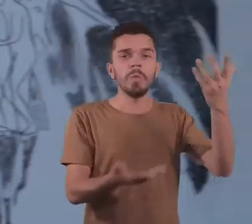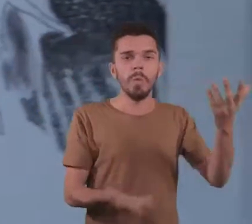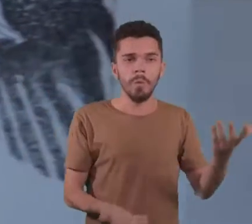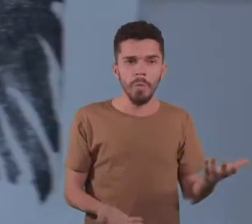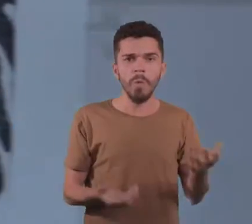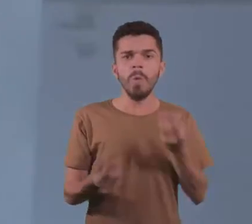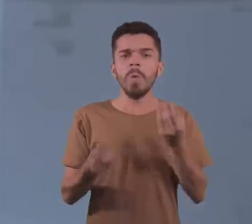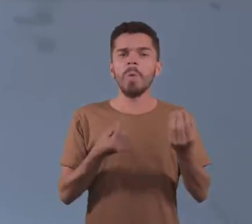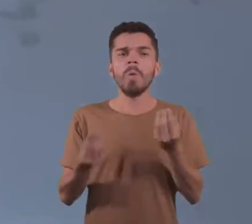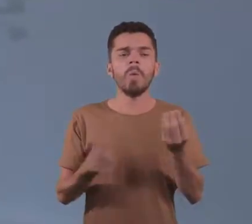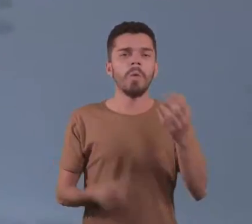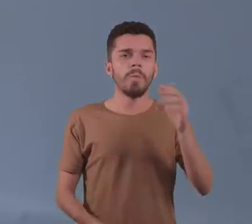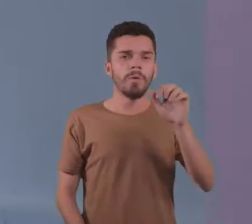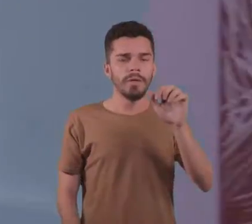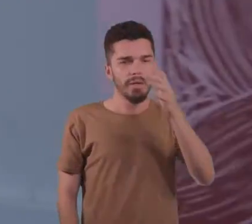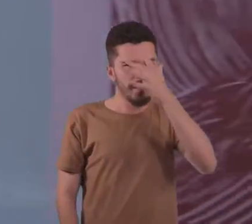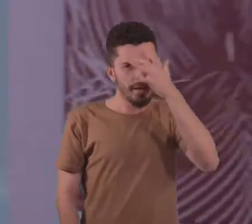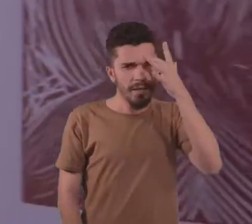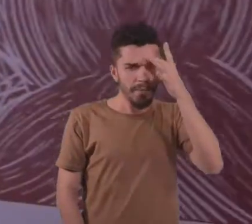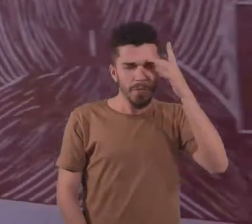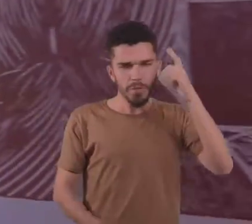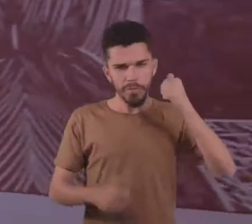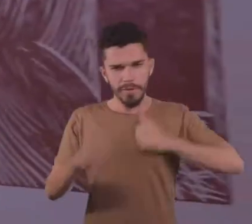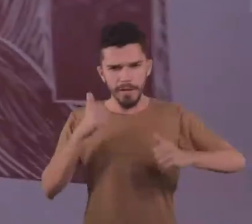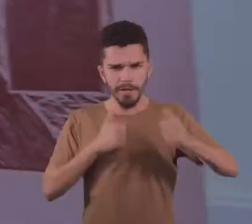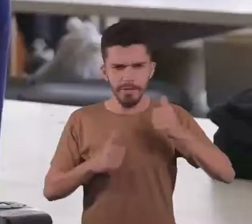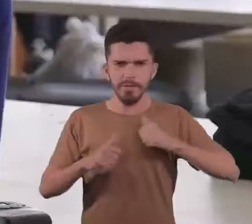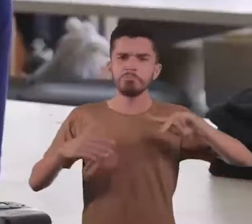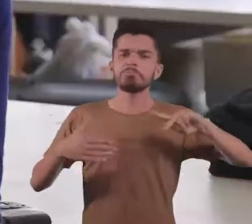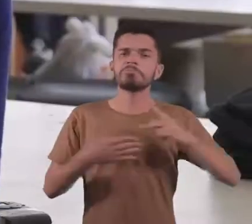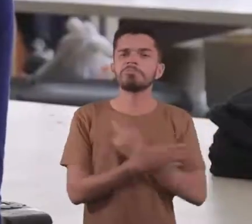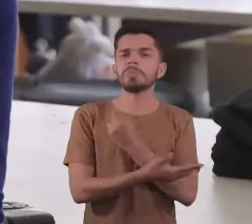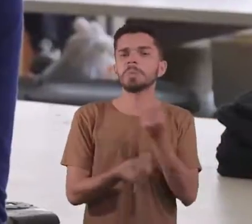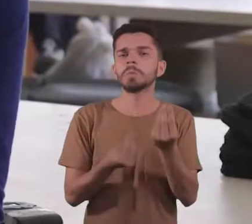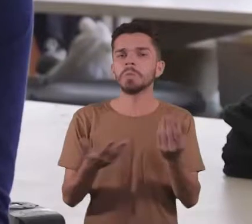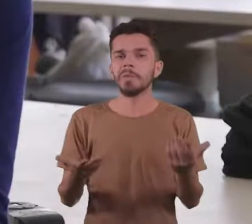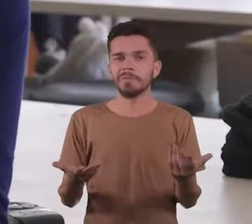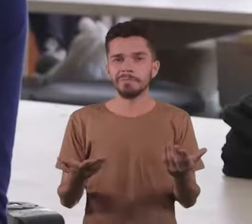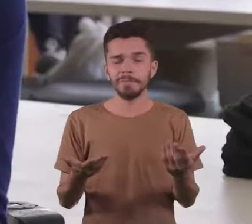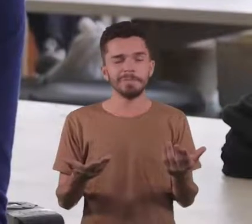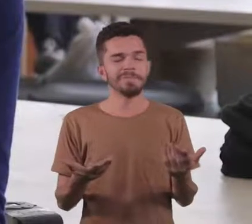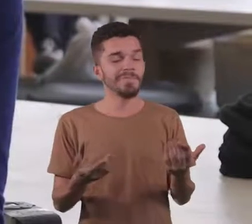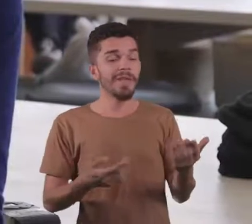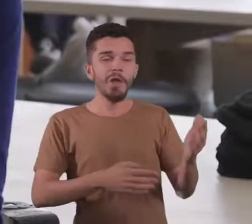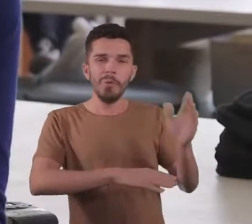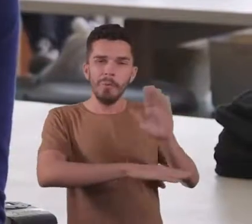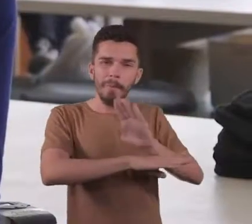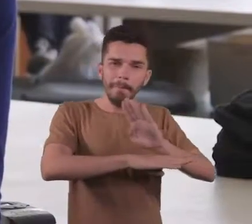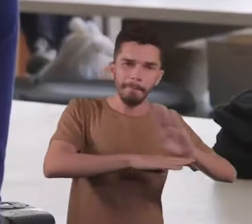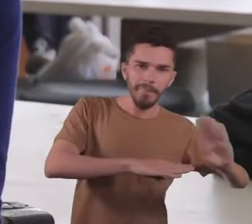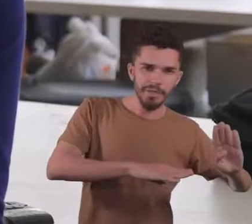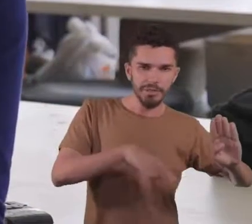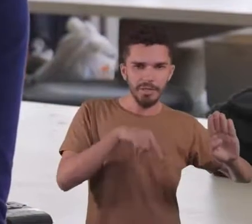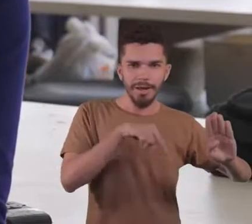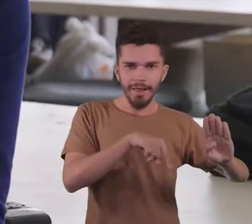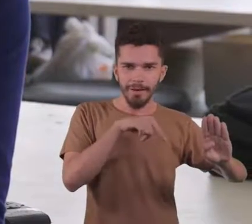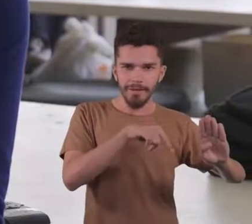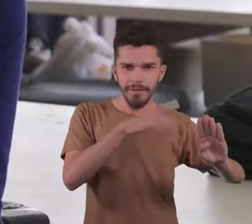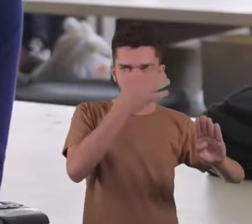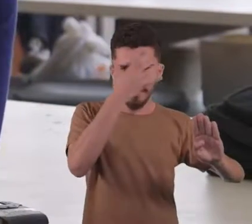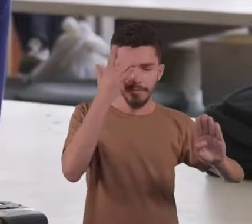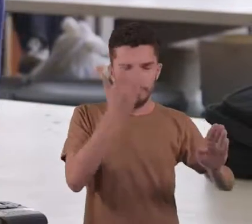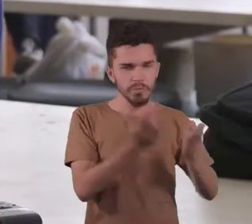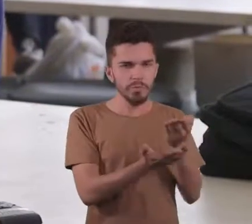artistas construíram isso ao longo do tempo. No bacharelado, o estudante, ele trabalha a produção